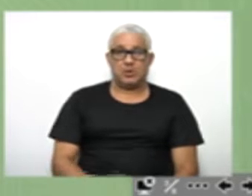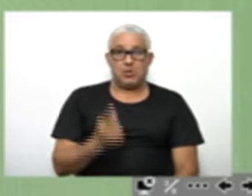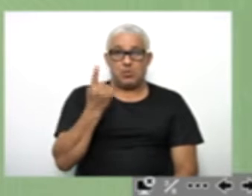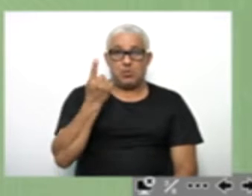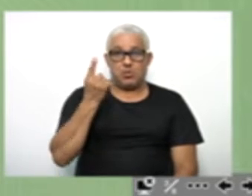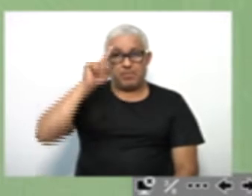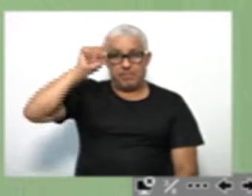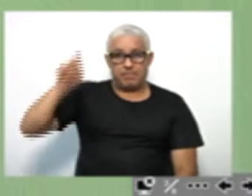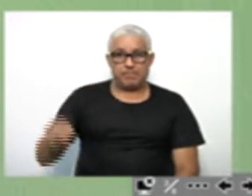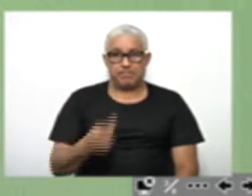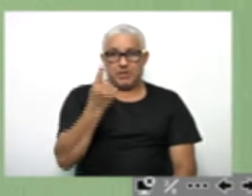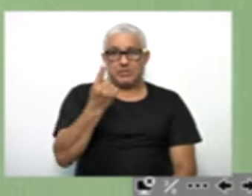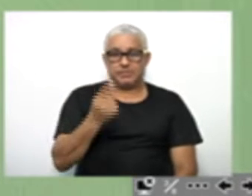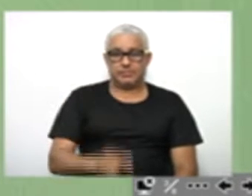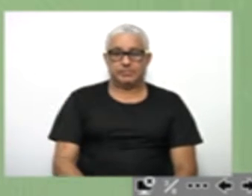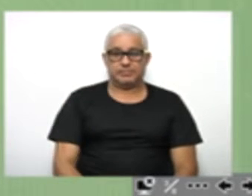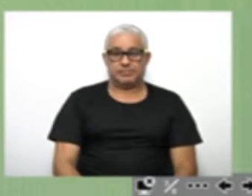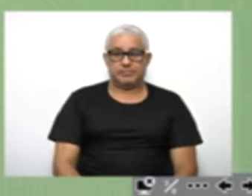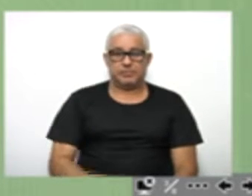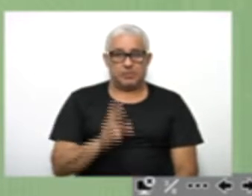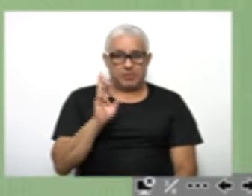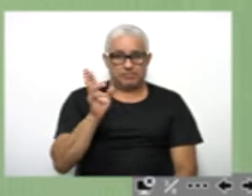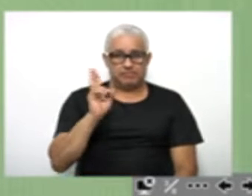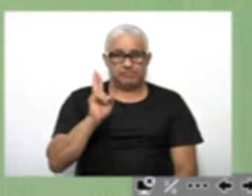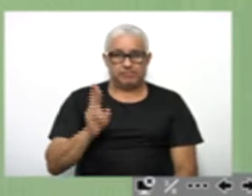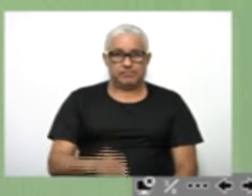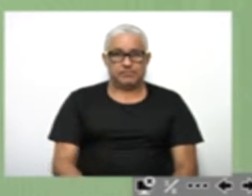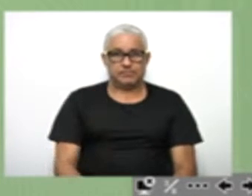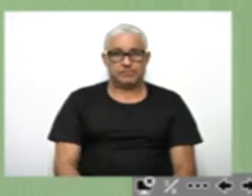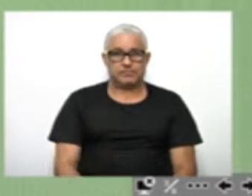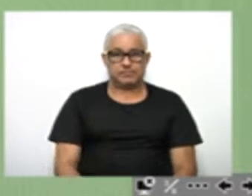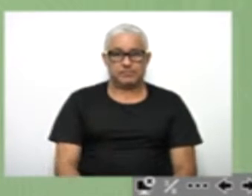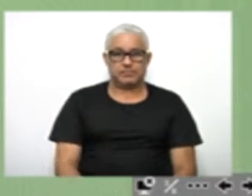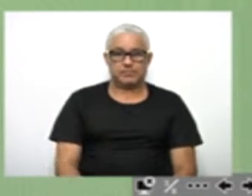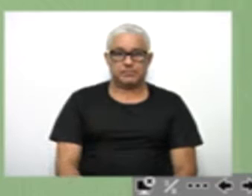R$1 milhão, deixa eu colocar aqui para vocês.